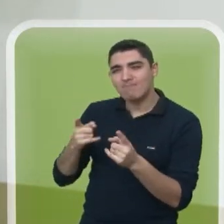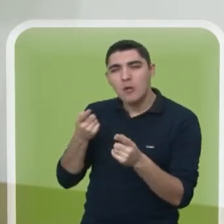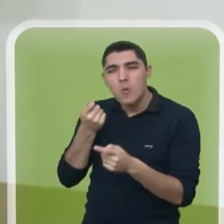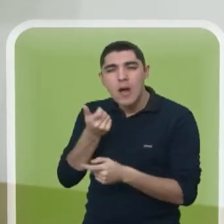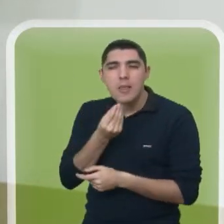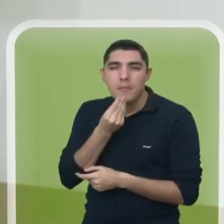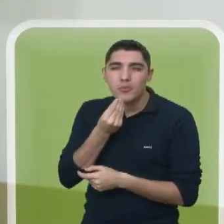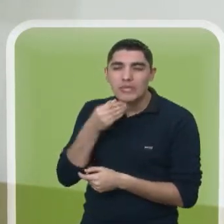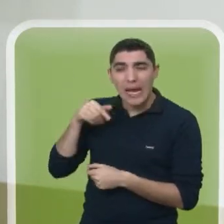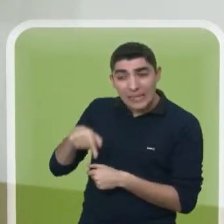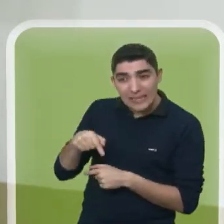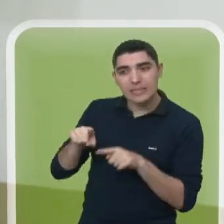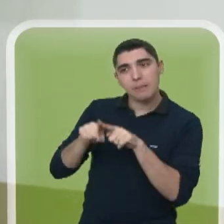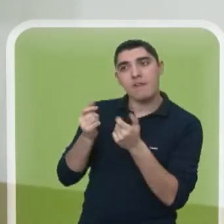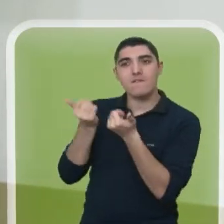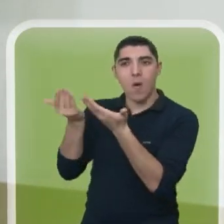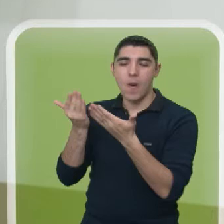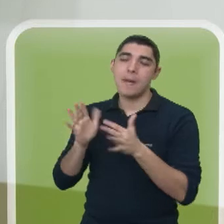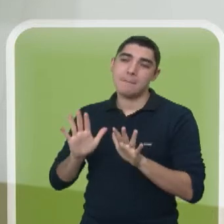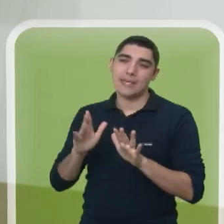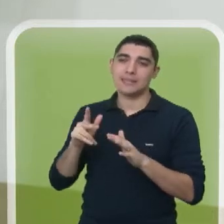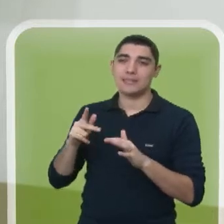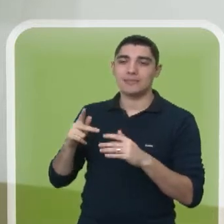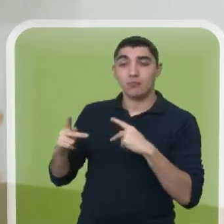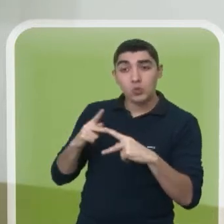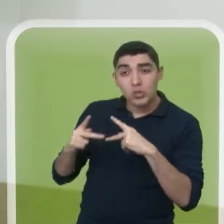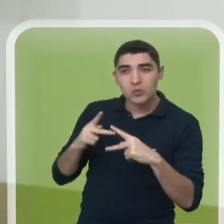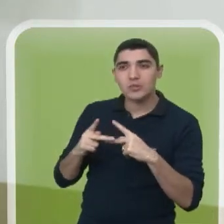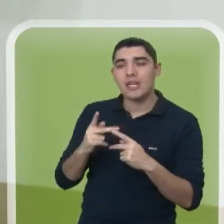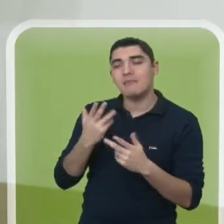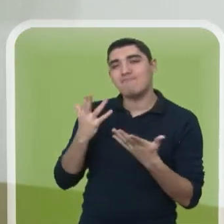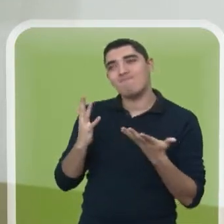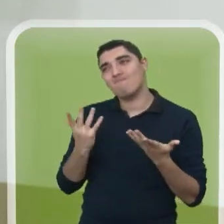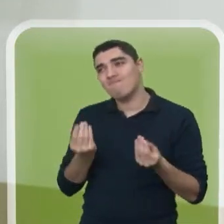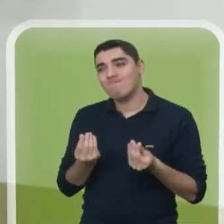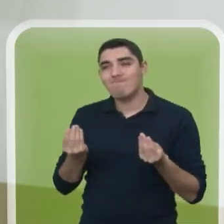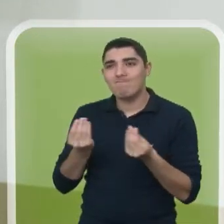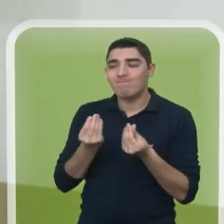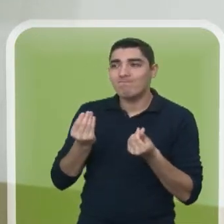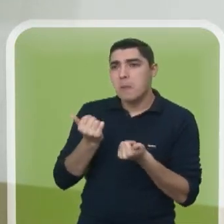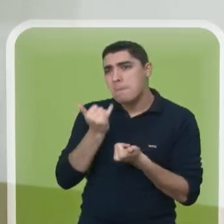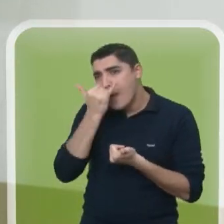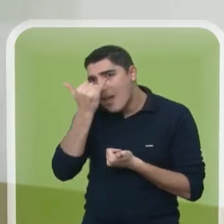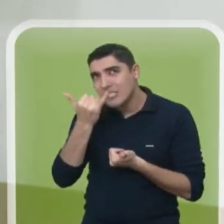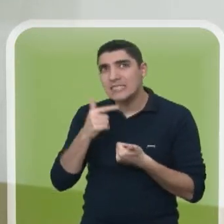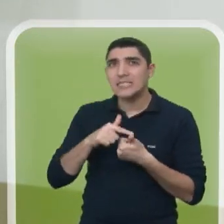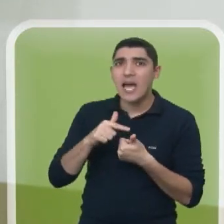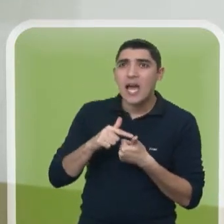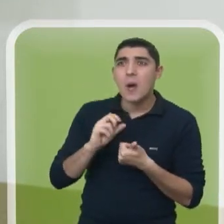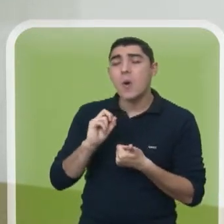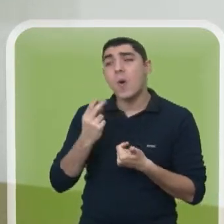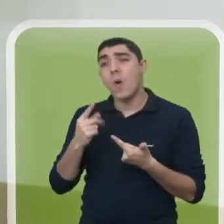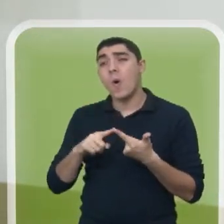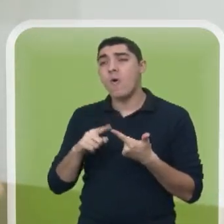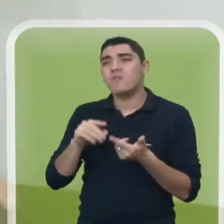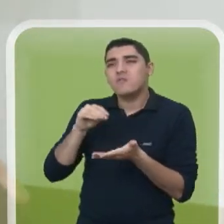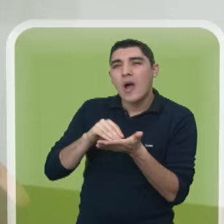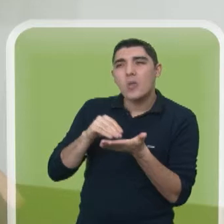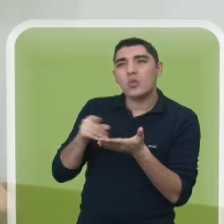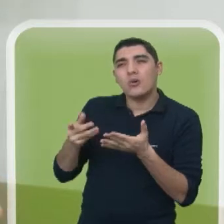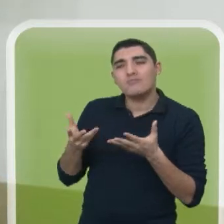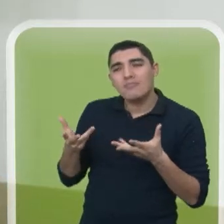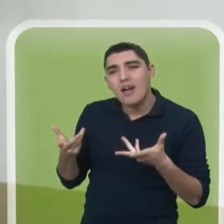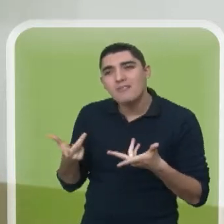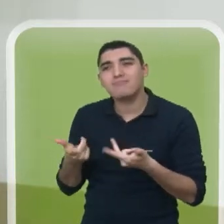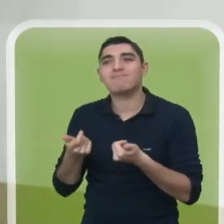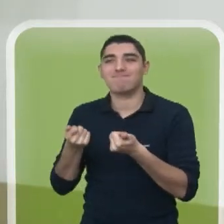Francana, só que, infelizmente, o São José deu, não sei se azar ou até certo ponto uma, entre aspas, incompetência, porque perdeu o jogo